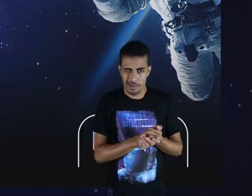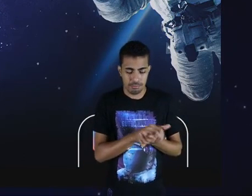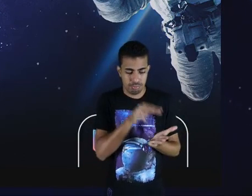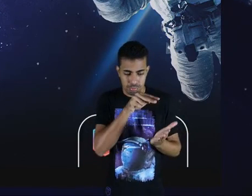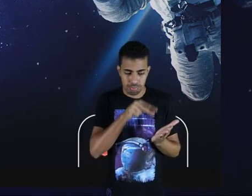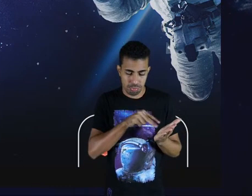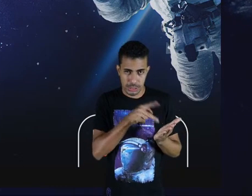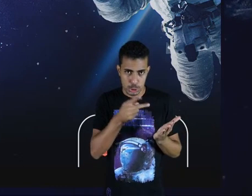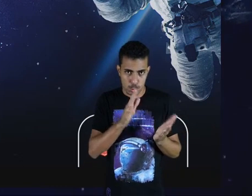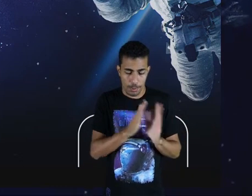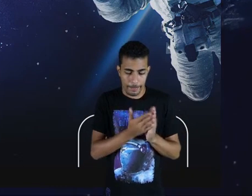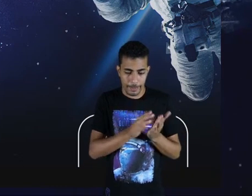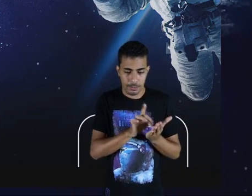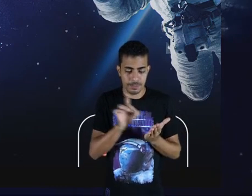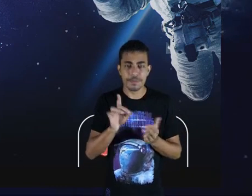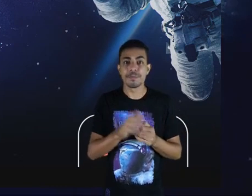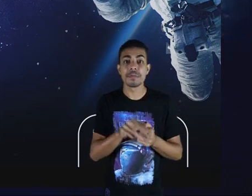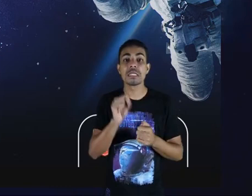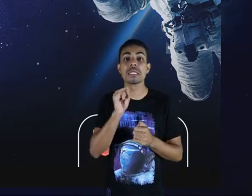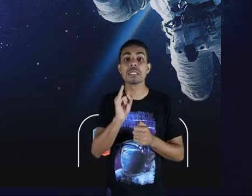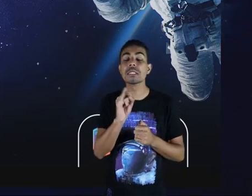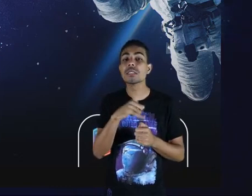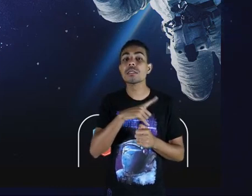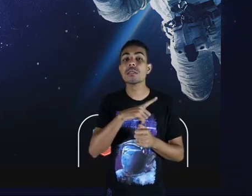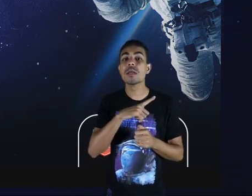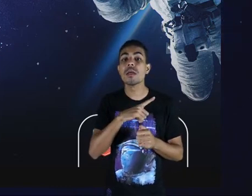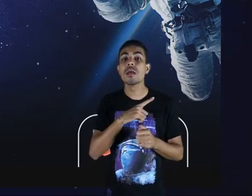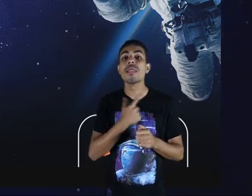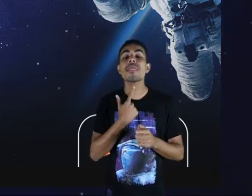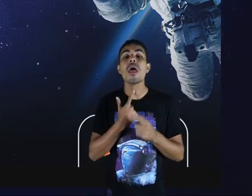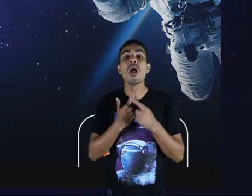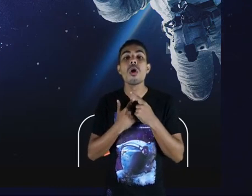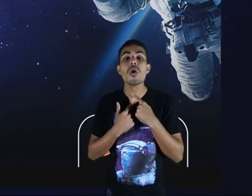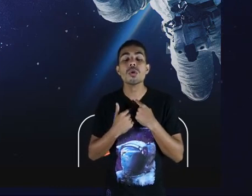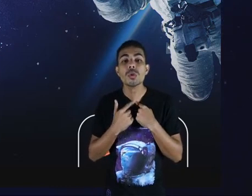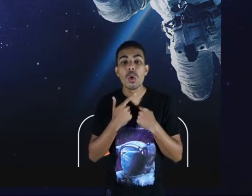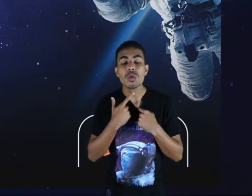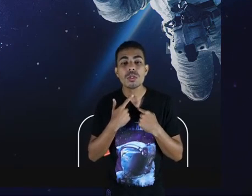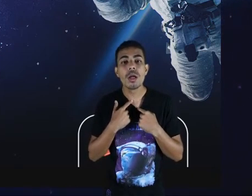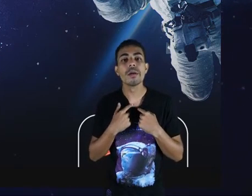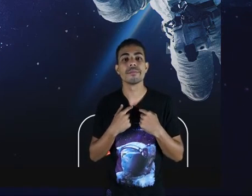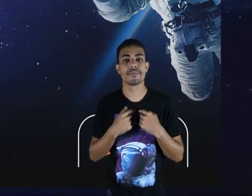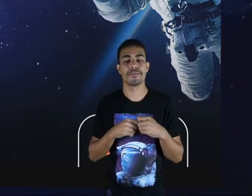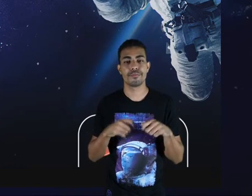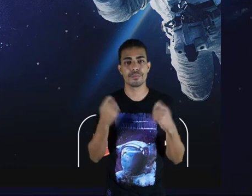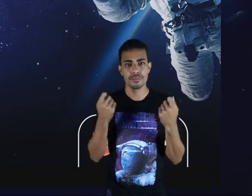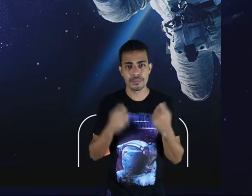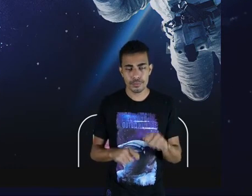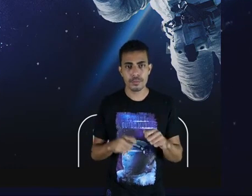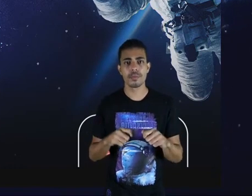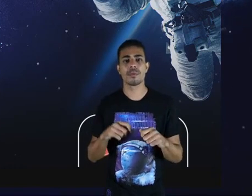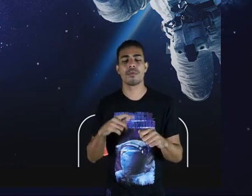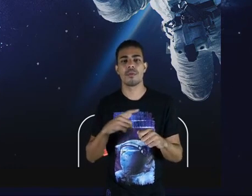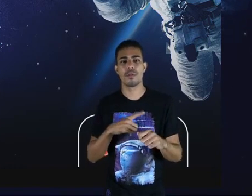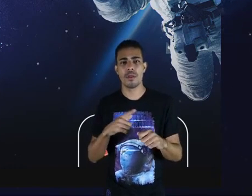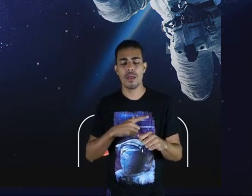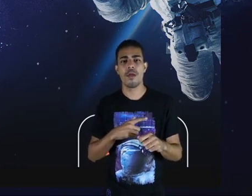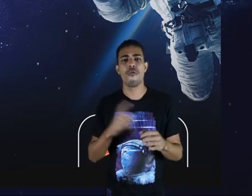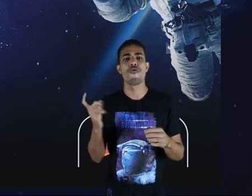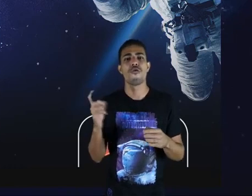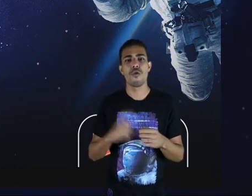Bíblia. Se eles tivessem desejado, poderiam ter voltado às